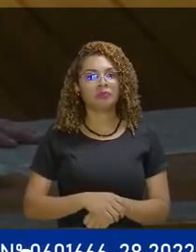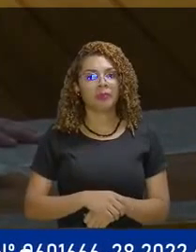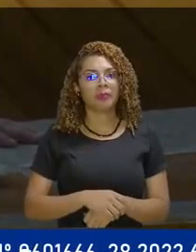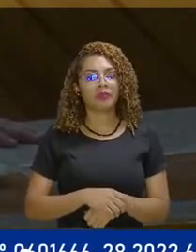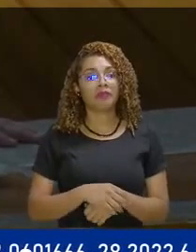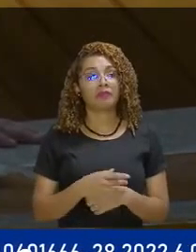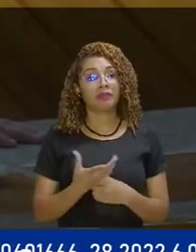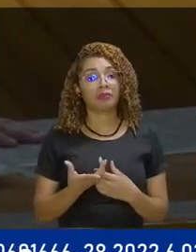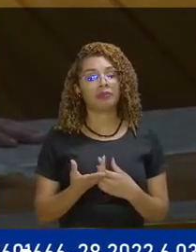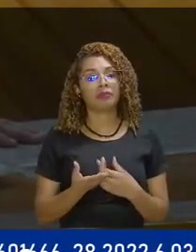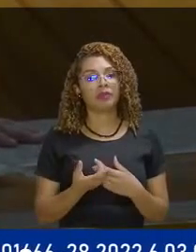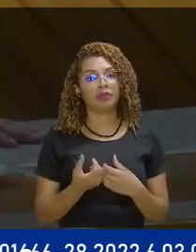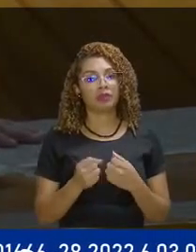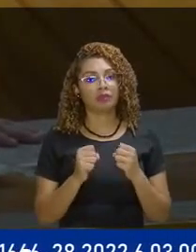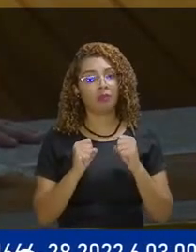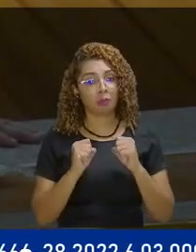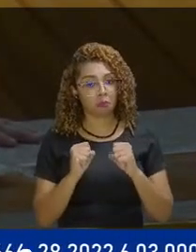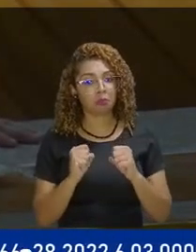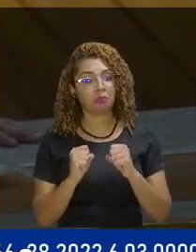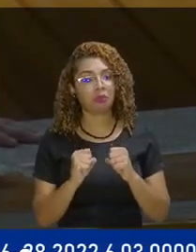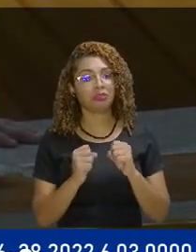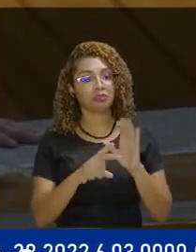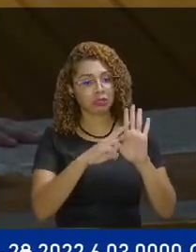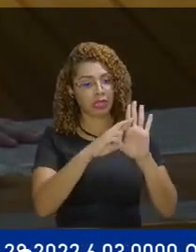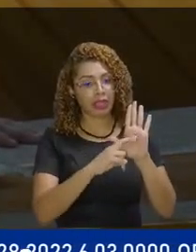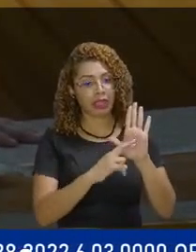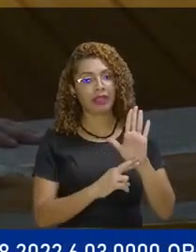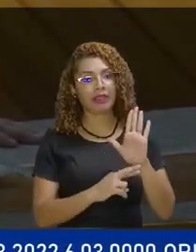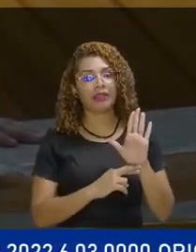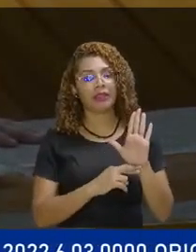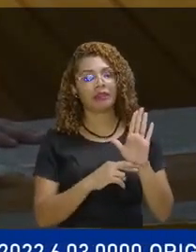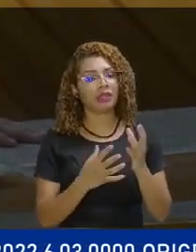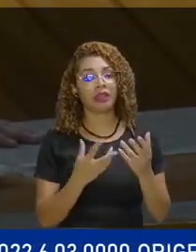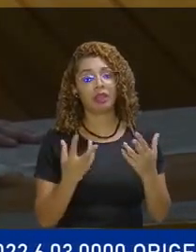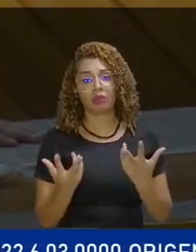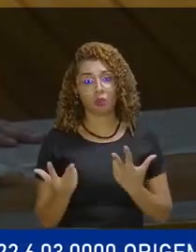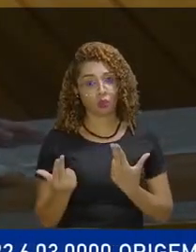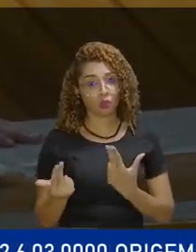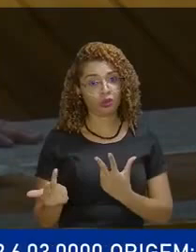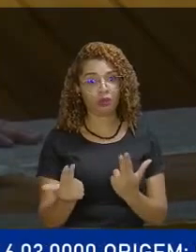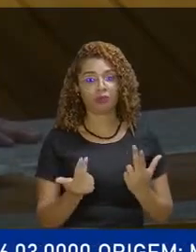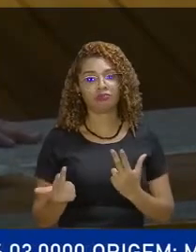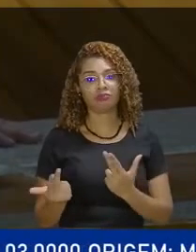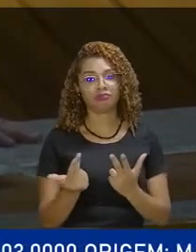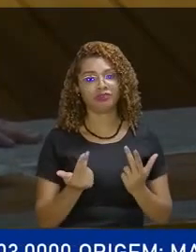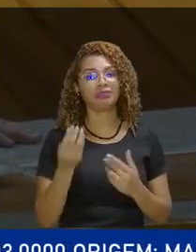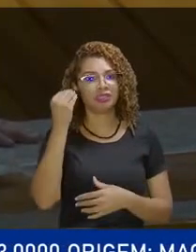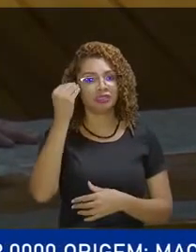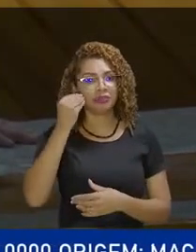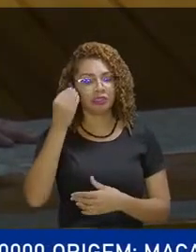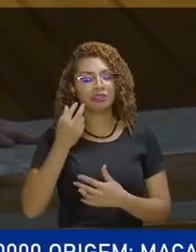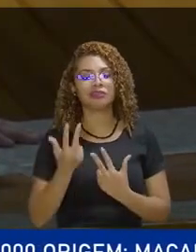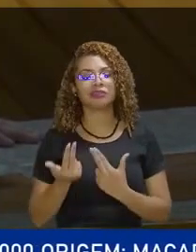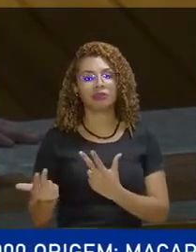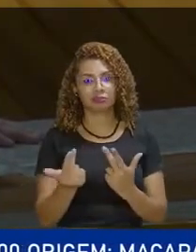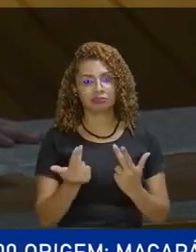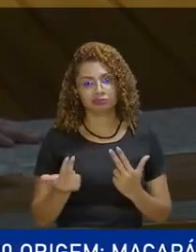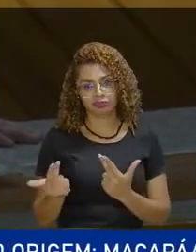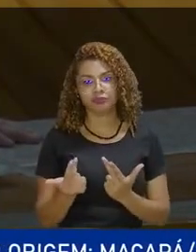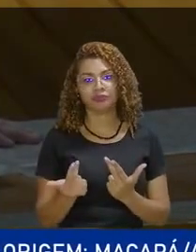a gente pode utilizar esse fundamento das regras da experiência comum. A regra da experiência comum demonstra que